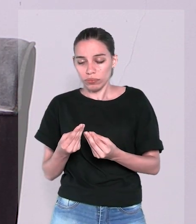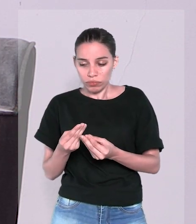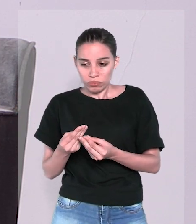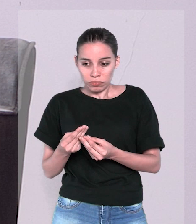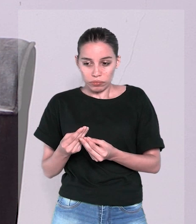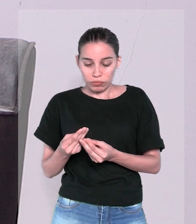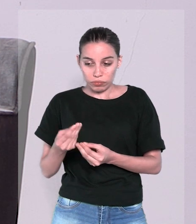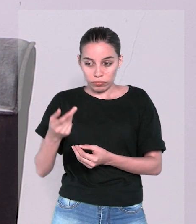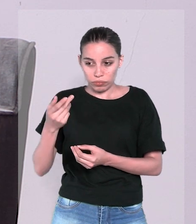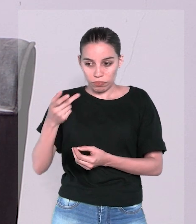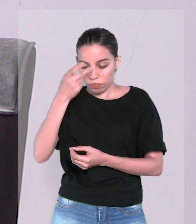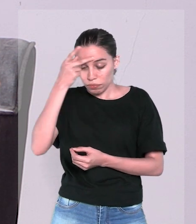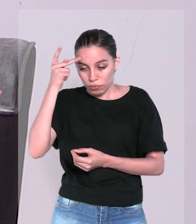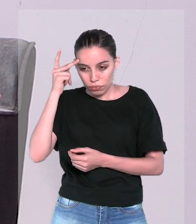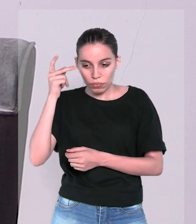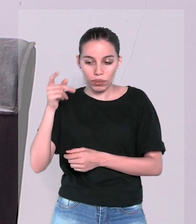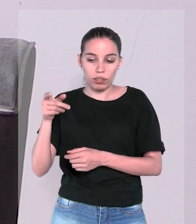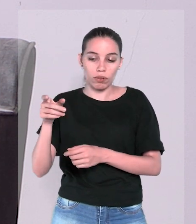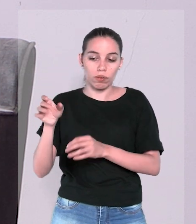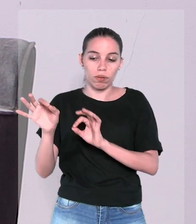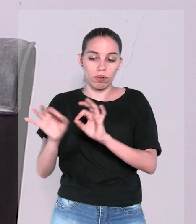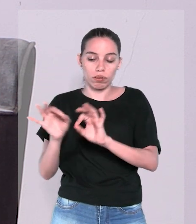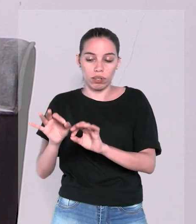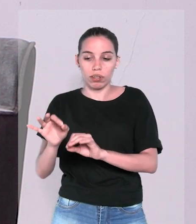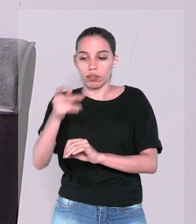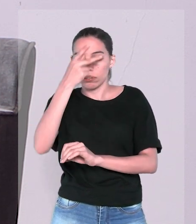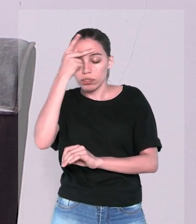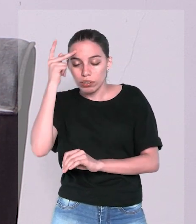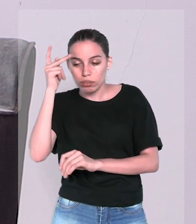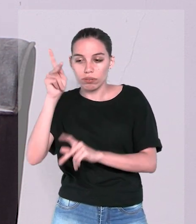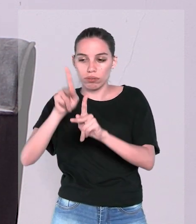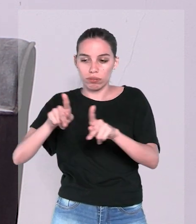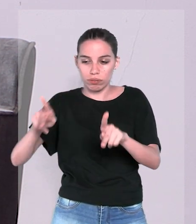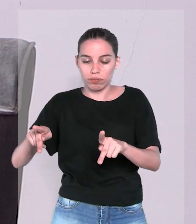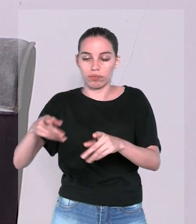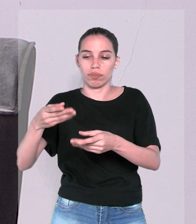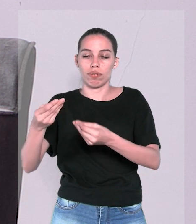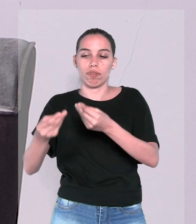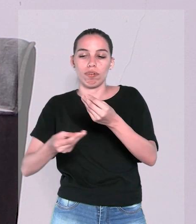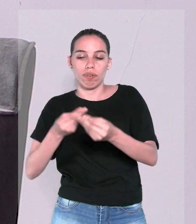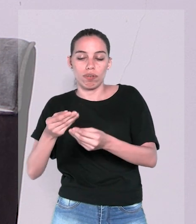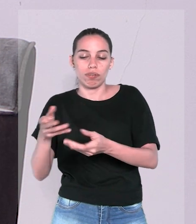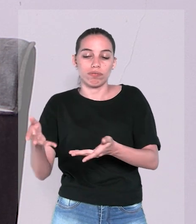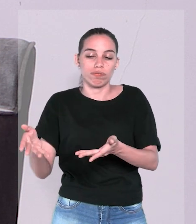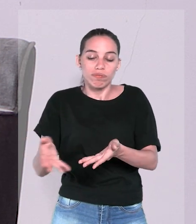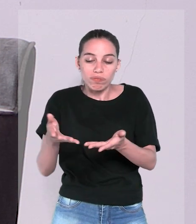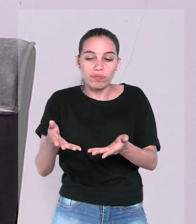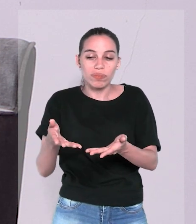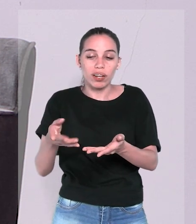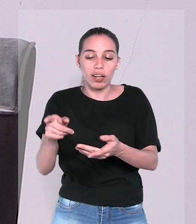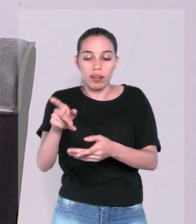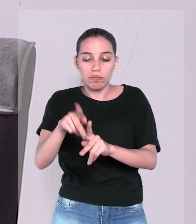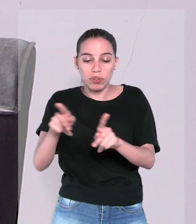escola quase que suspensa da existência. Ela é uma escola projetada, mas ela não é uma escola real, digamos assim, né? O